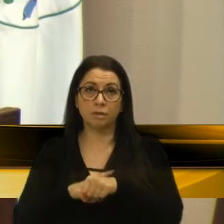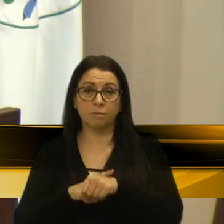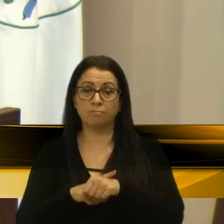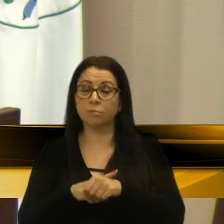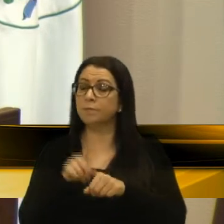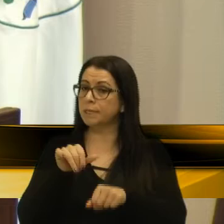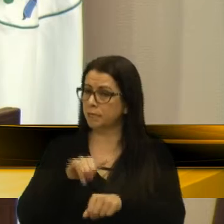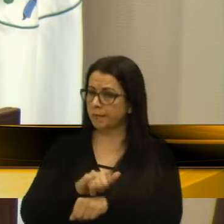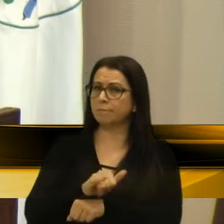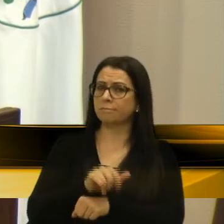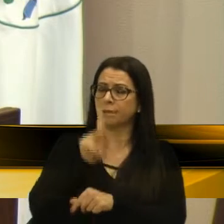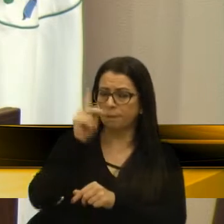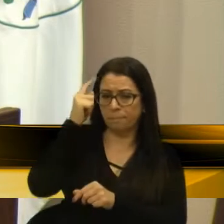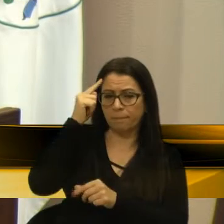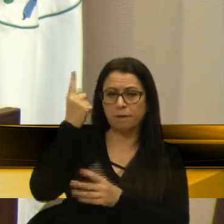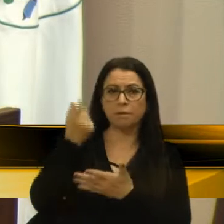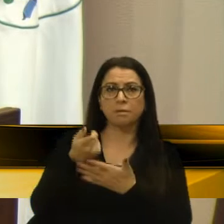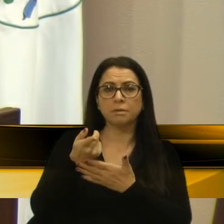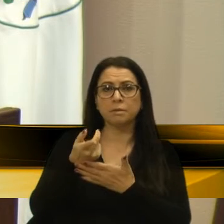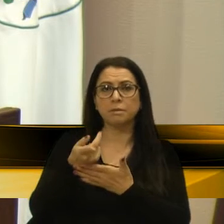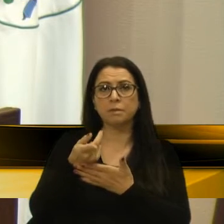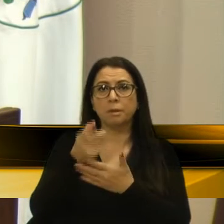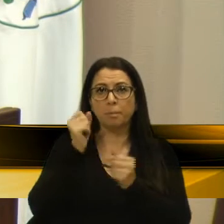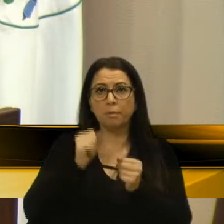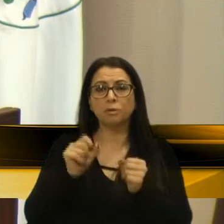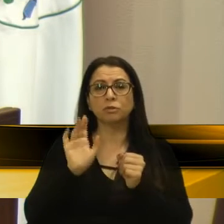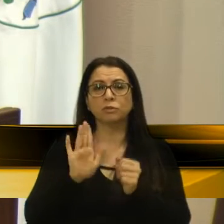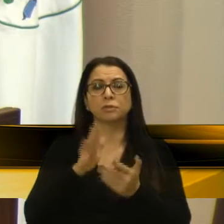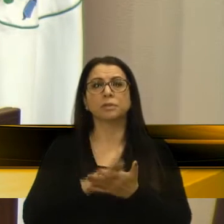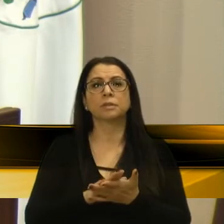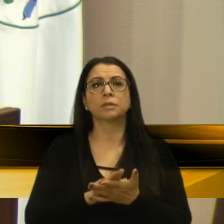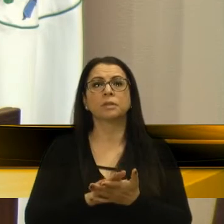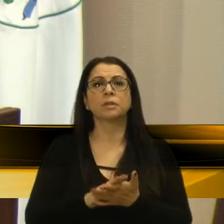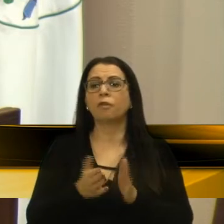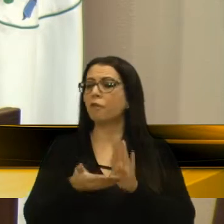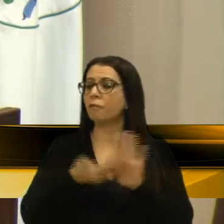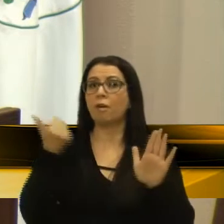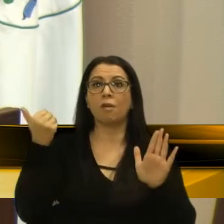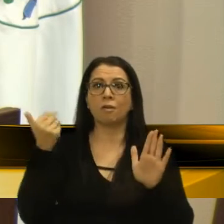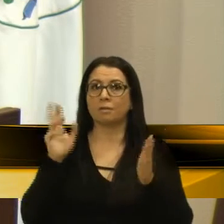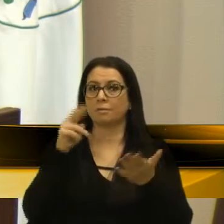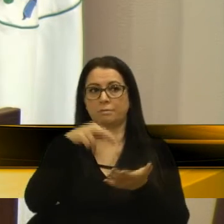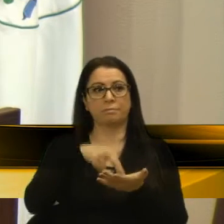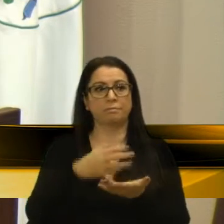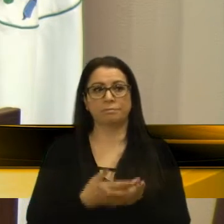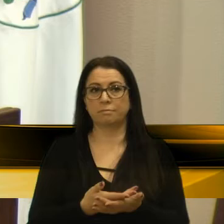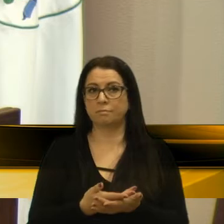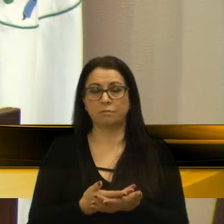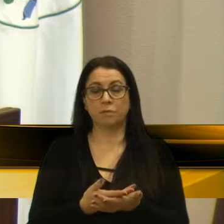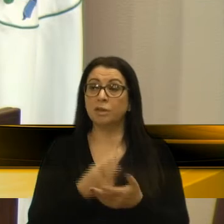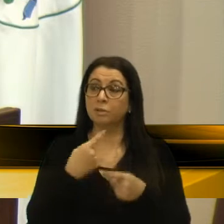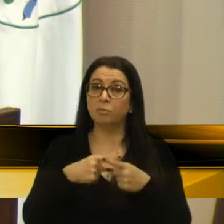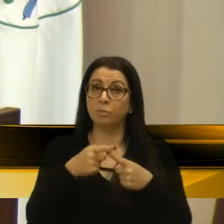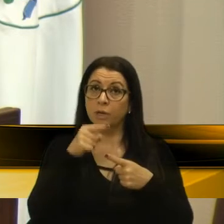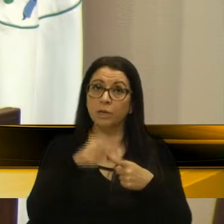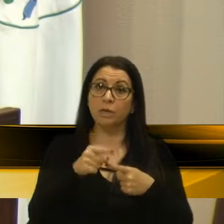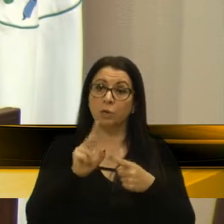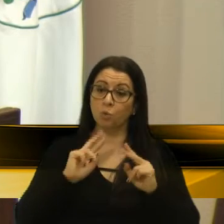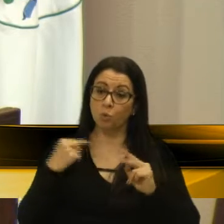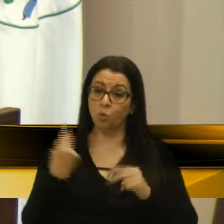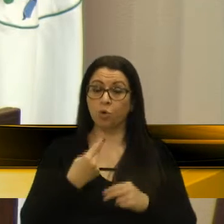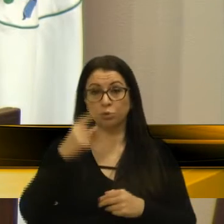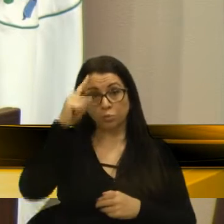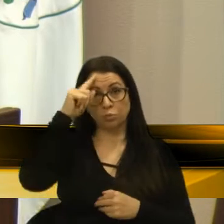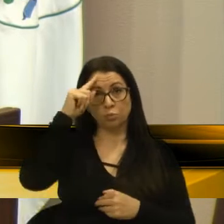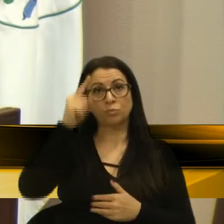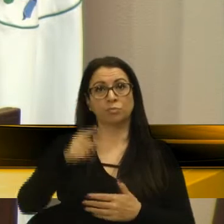Engana-se quem pensa que pode ficar de fora desta realidade, pois ela é o nosso dia a